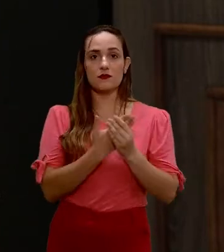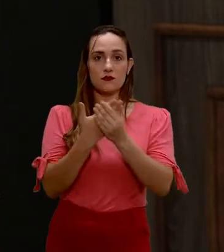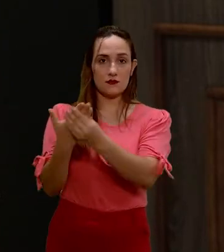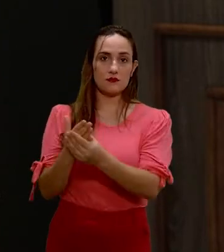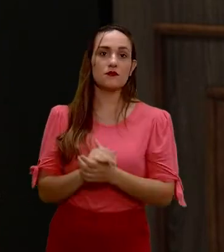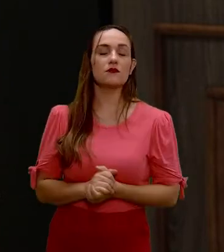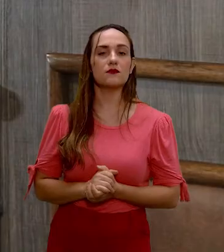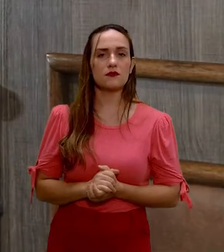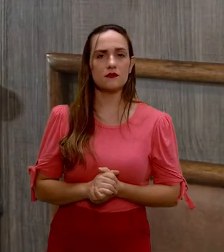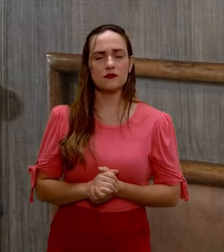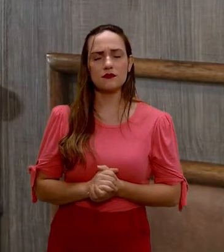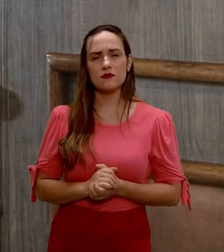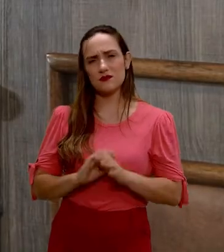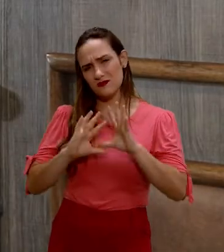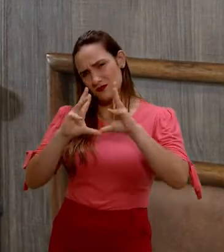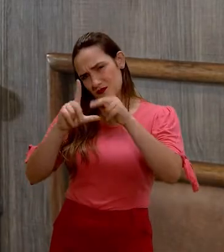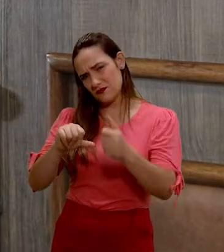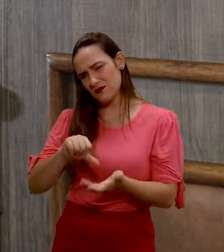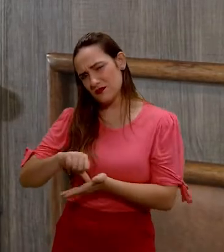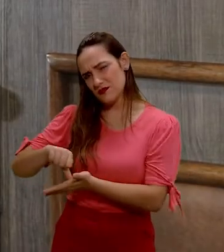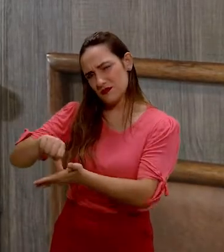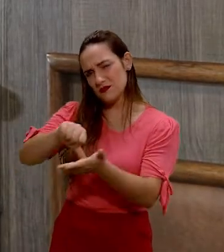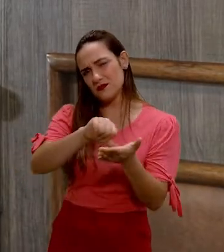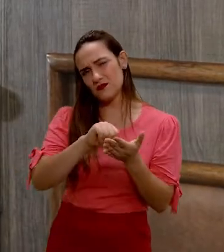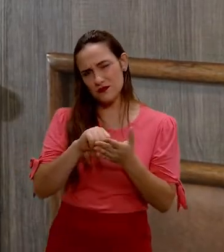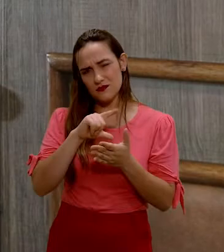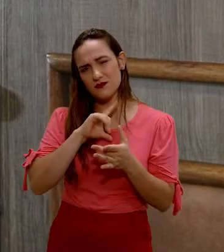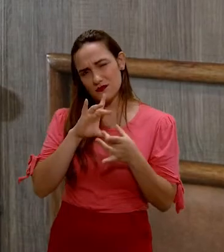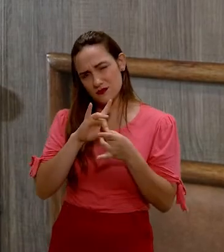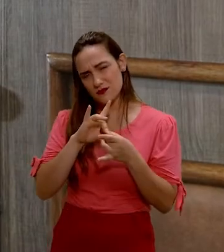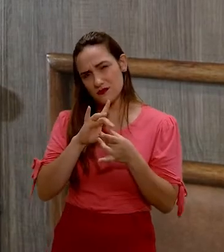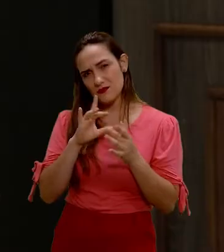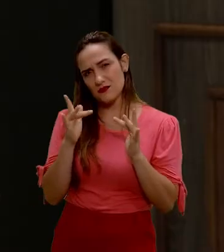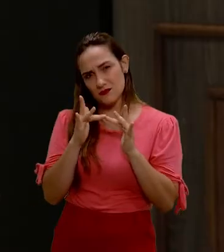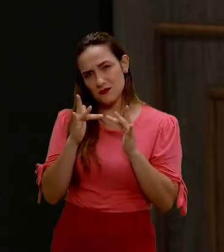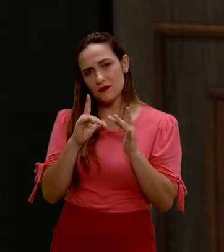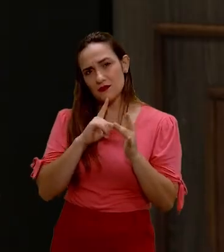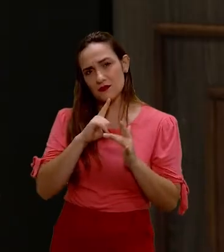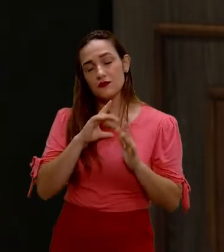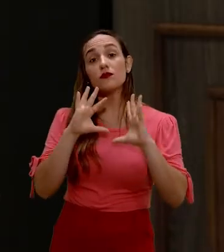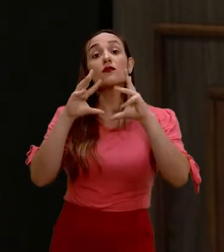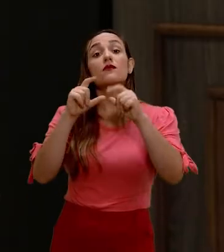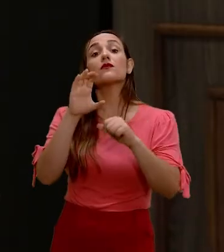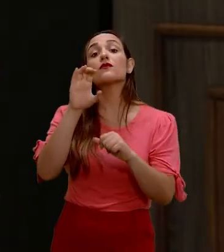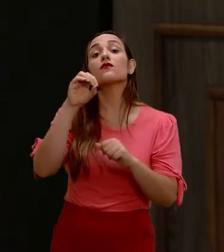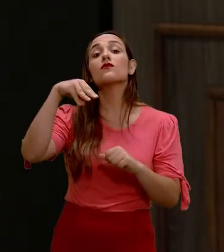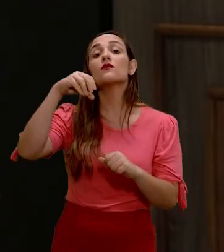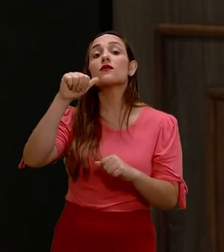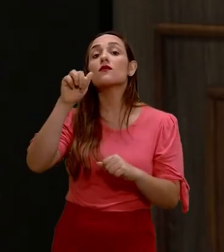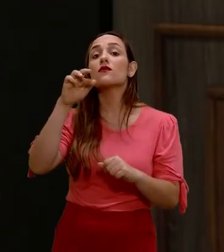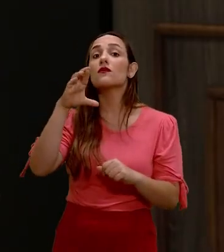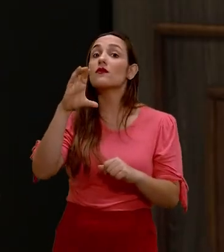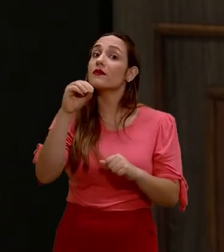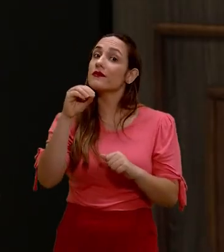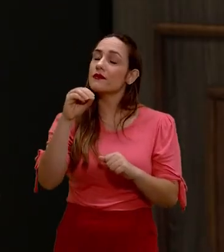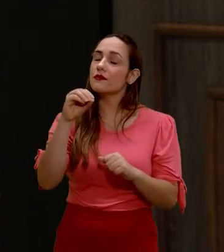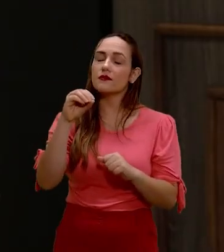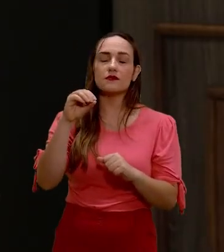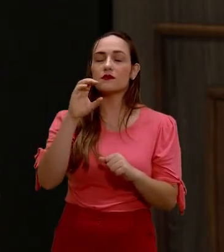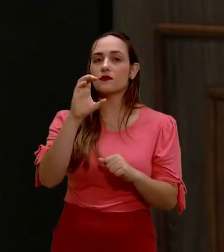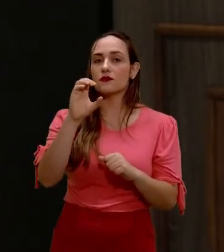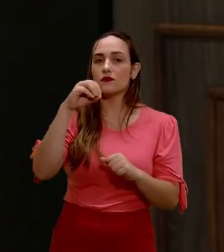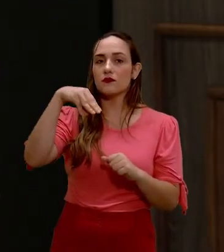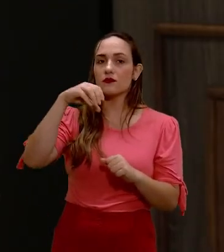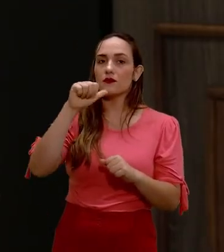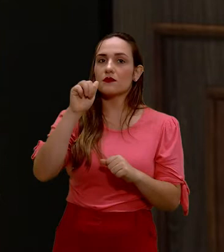só. Todas as comarcas estão integradas à CPE? Todas têm essa possibilidade. Nós temos algumas comarcas que